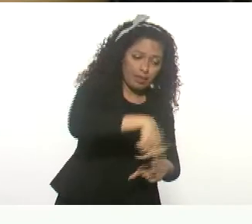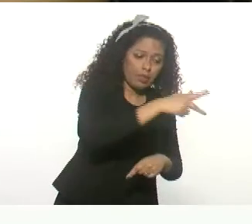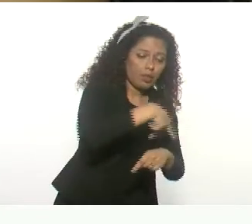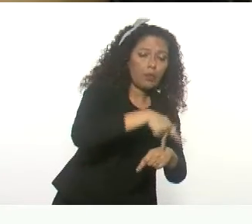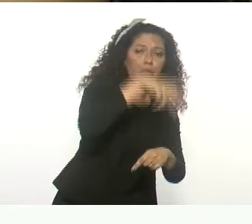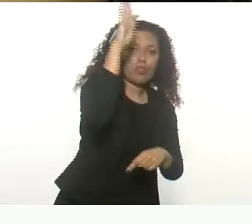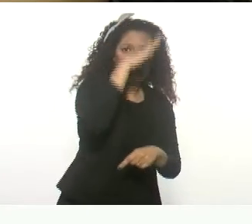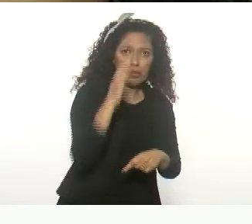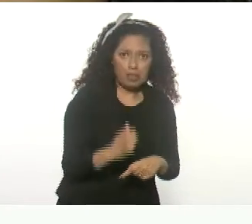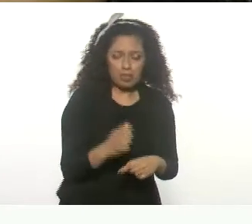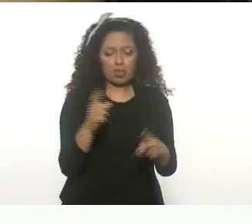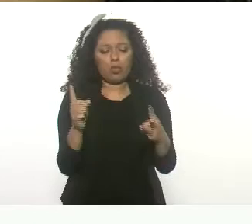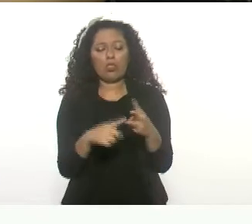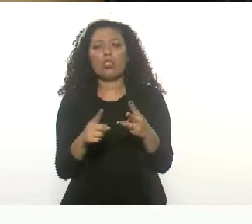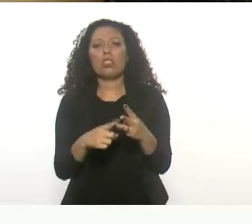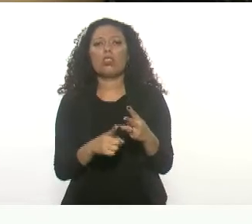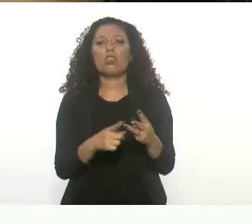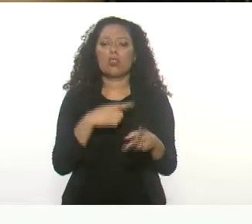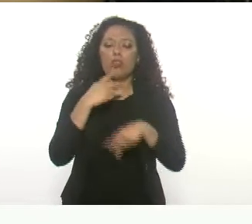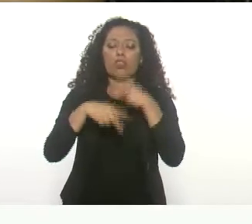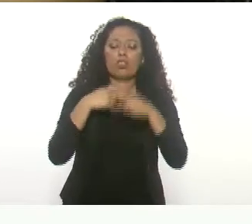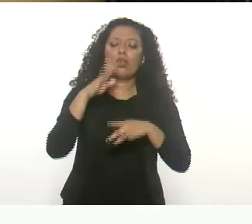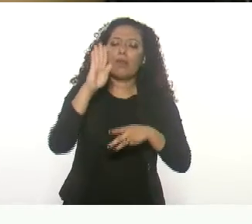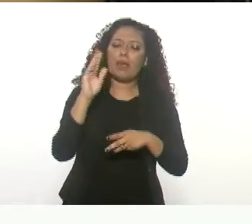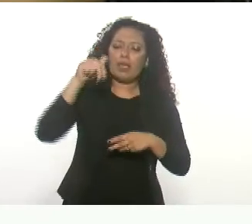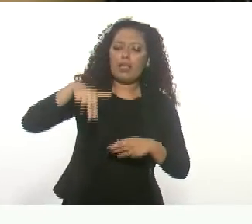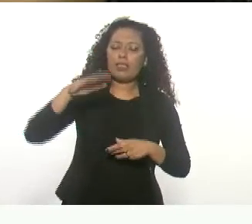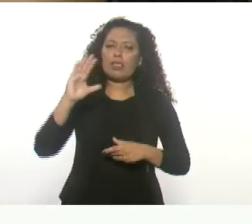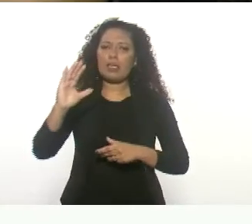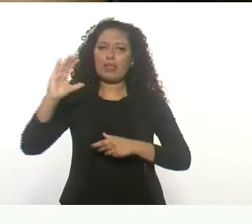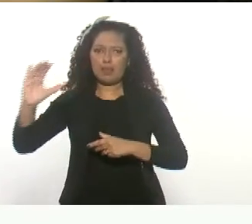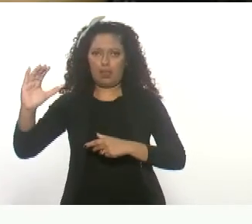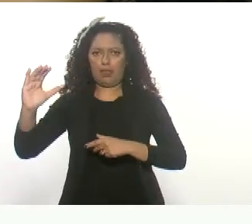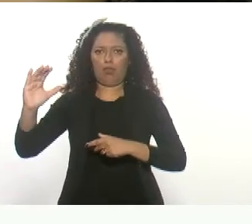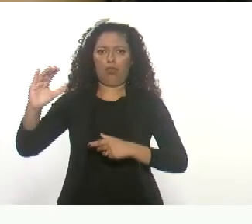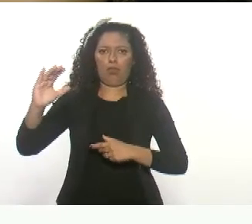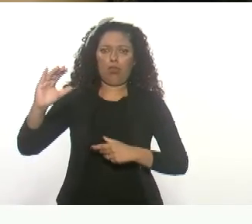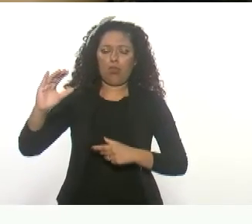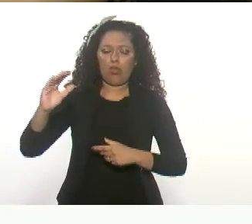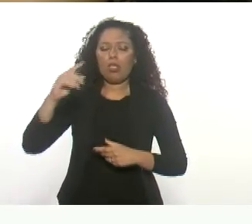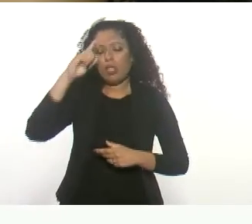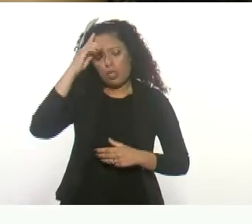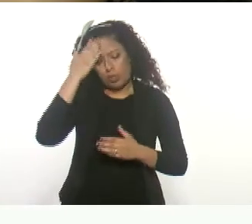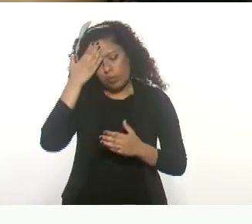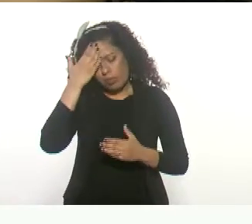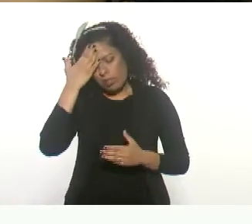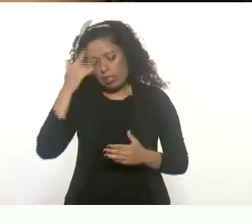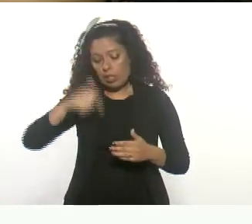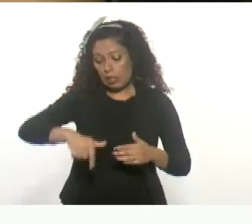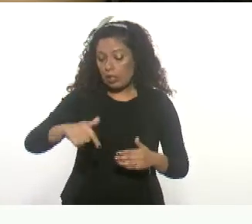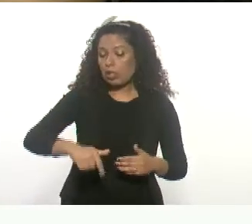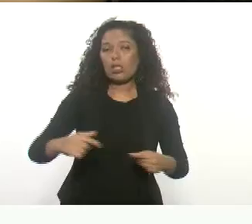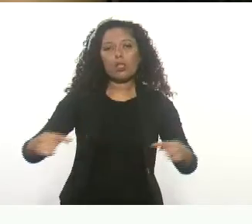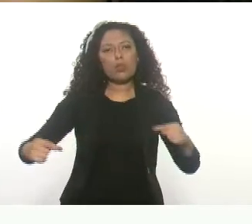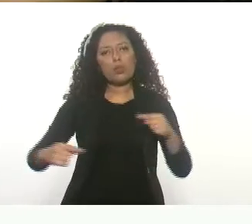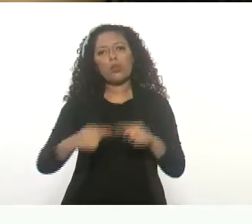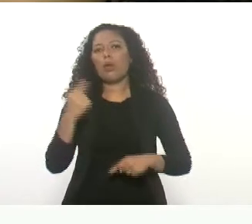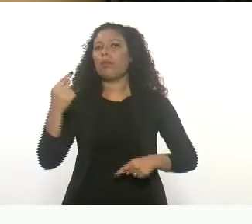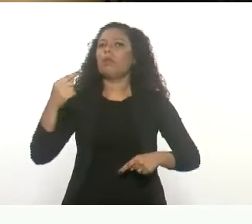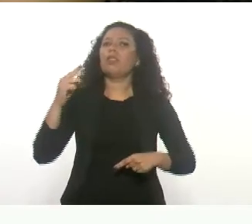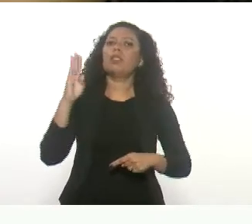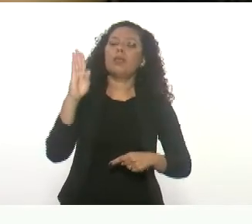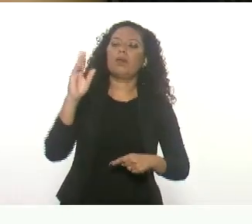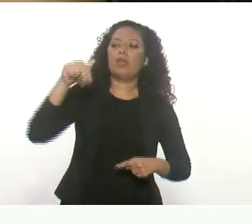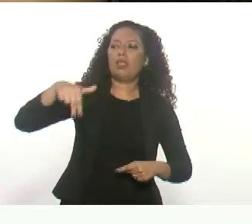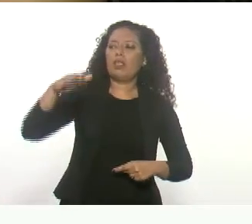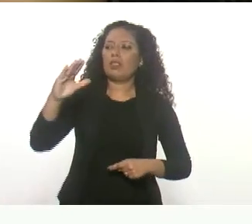de ir para o último ponto, a questão da BNCC, e aí eu faço um apelo, eu sei que aqui não é uma comissão voltada para esse